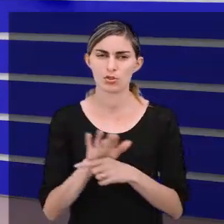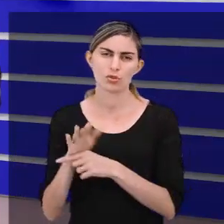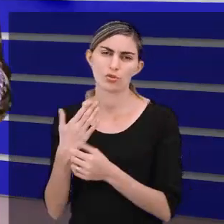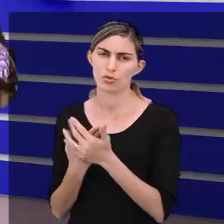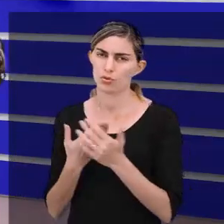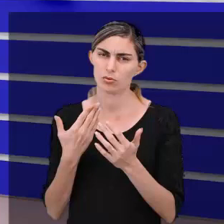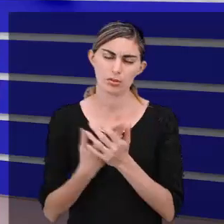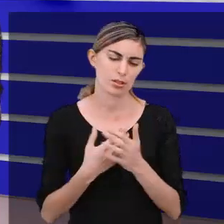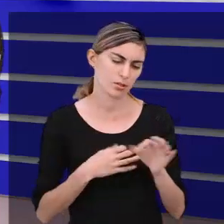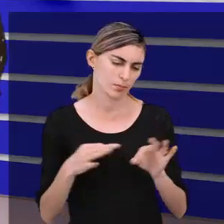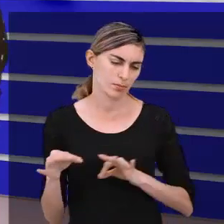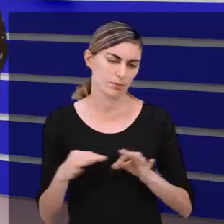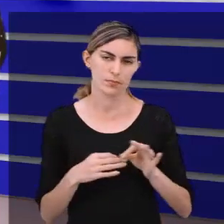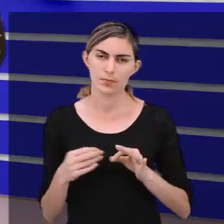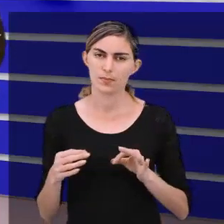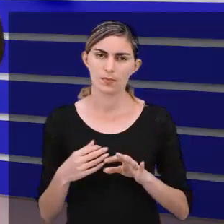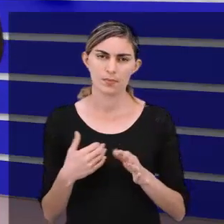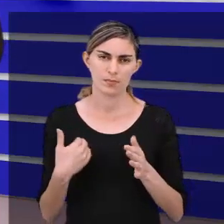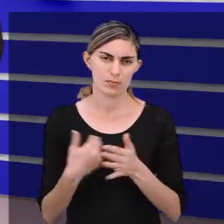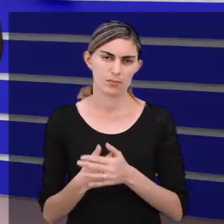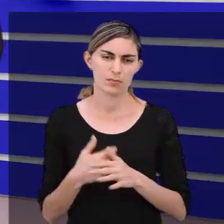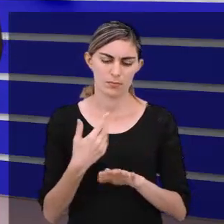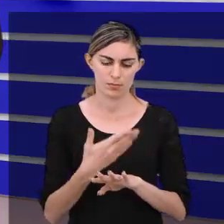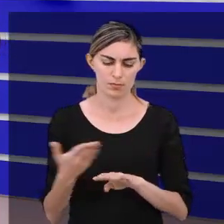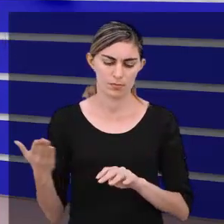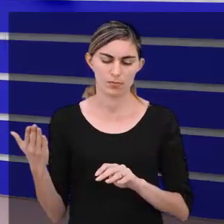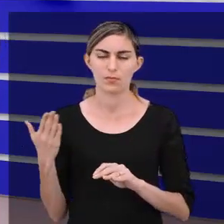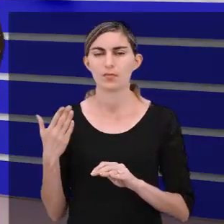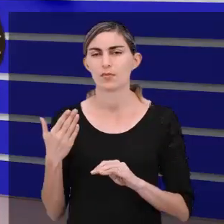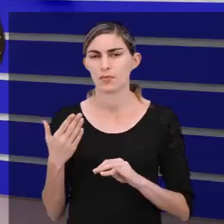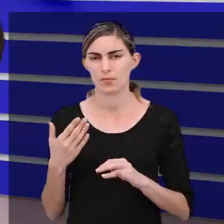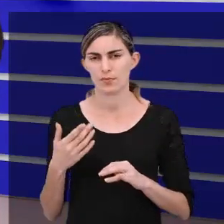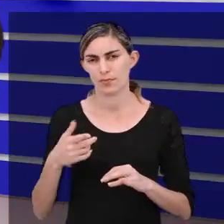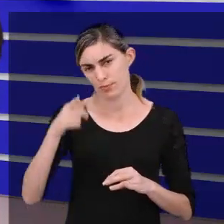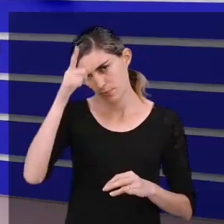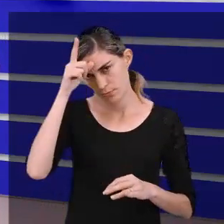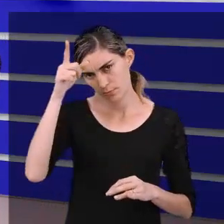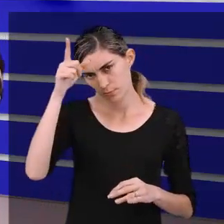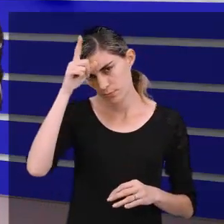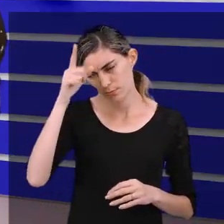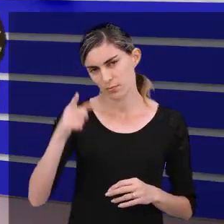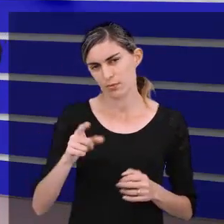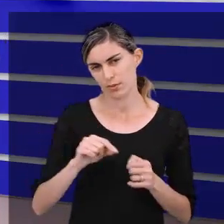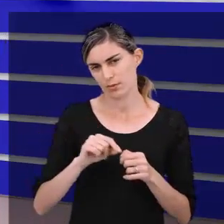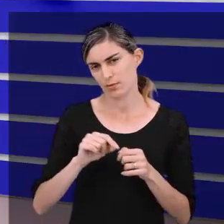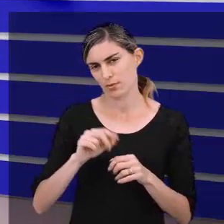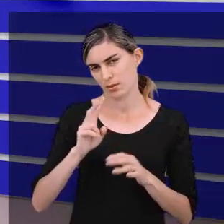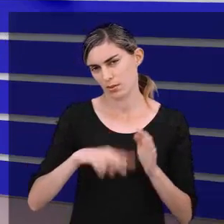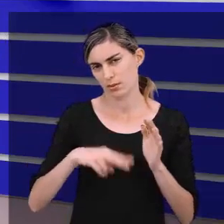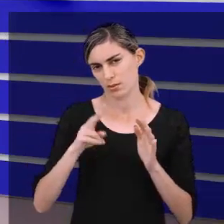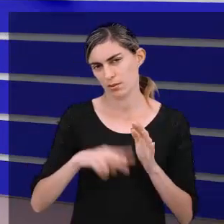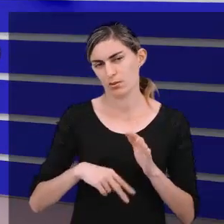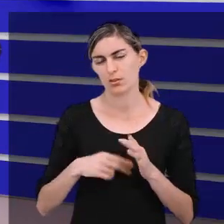se preparar muito para chegar aí, nesse estágio de liderança situacional, fazendo uma leitura do